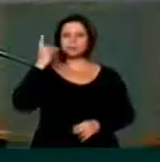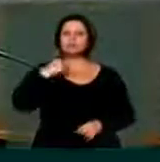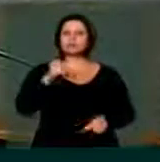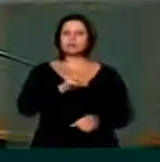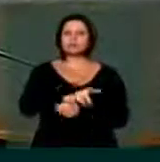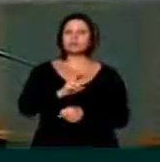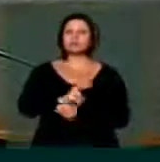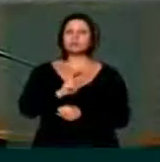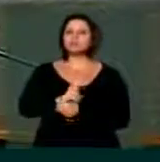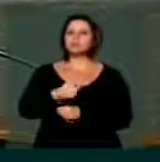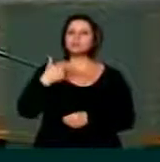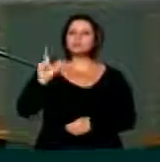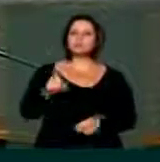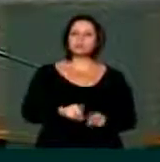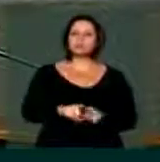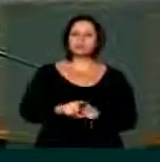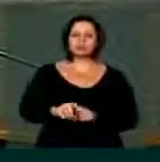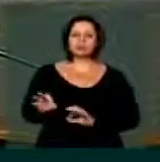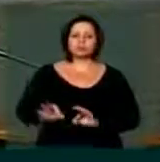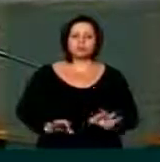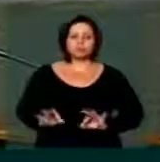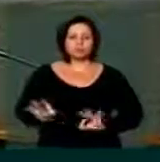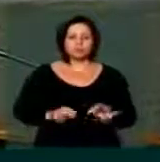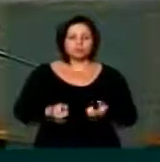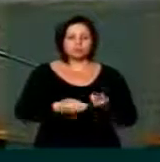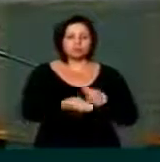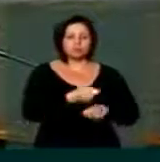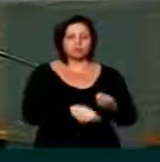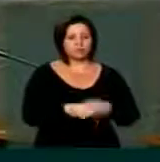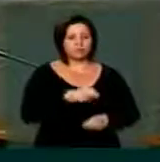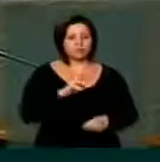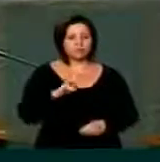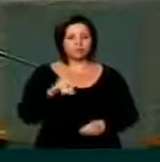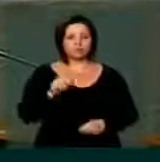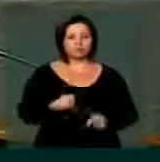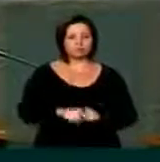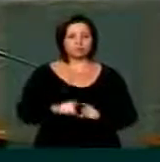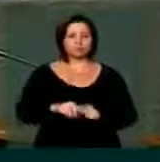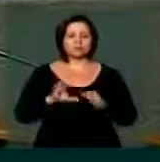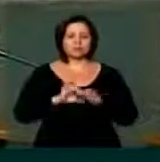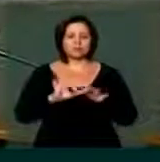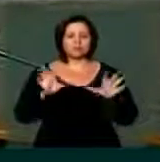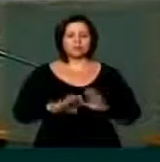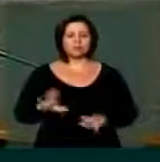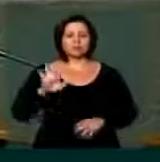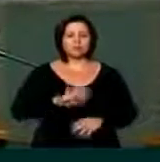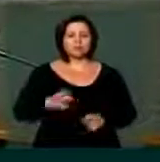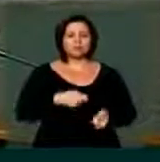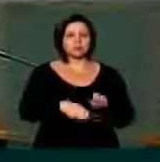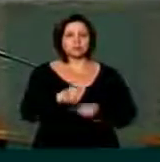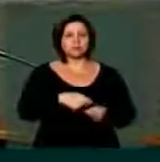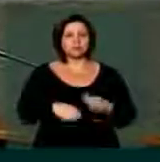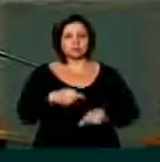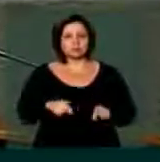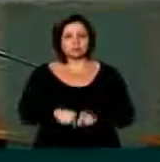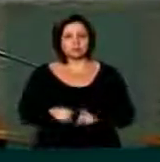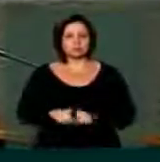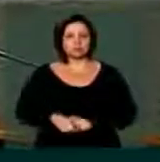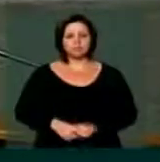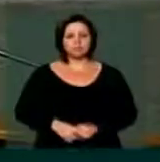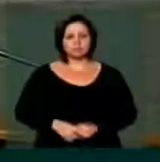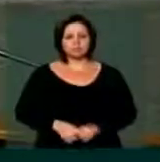Nós defendemos um outro modelo com distribuição de renda e independência nacional na economia. E